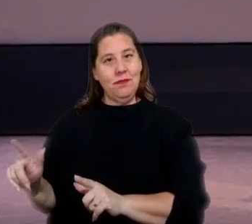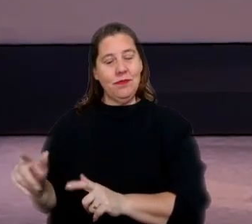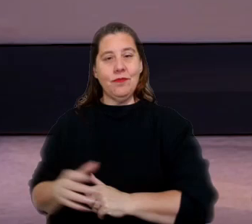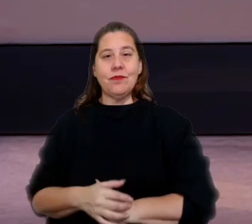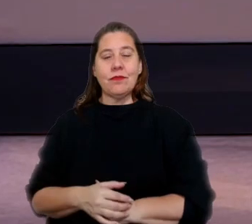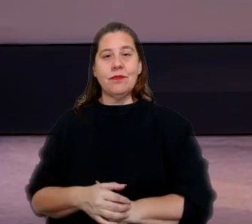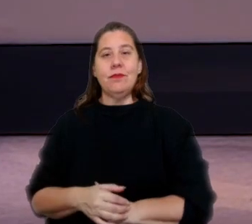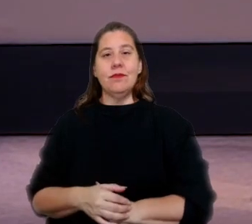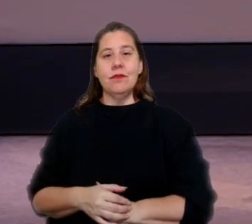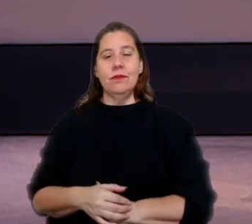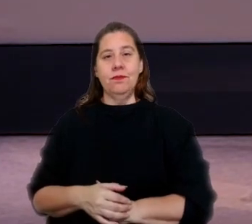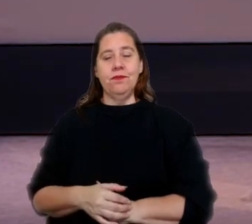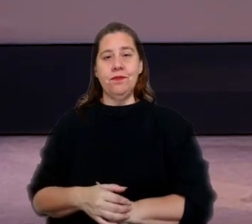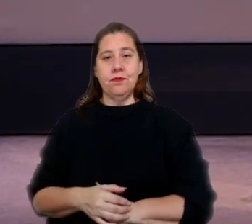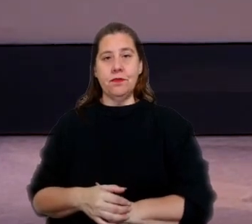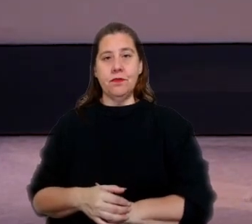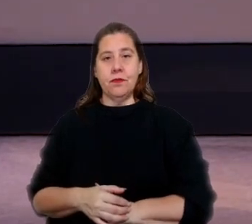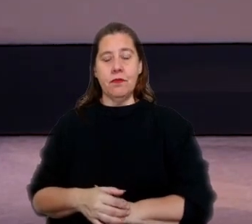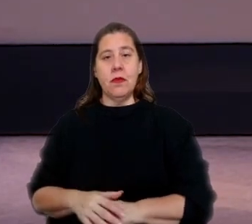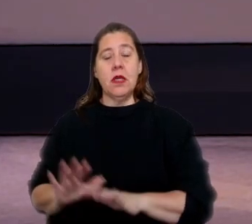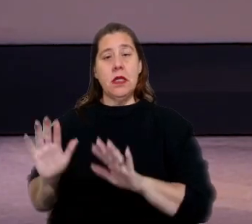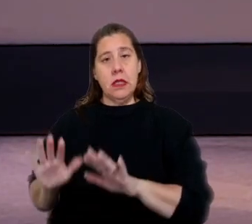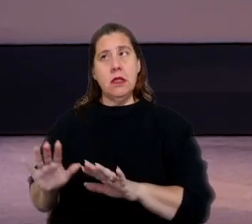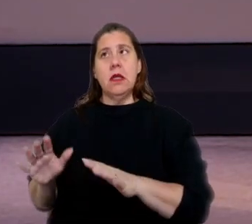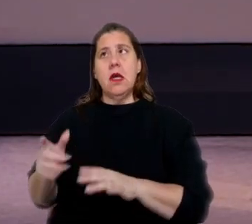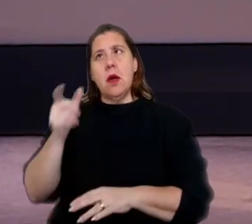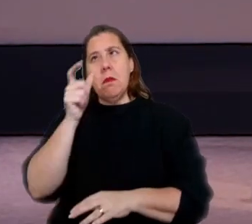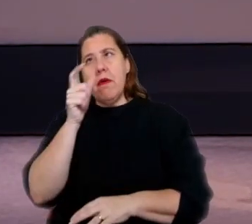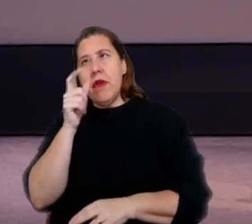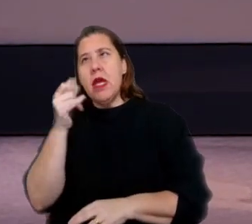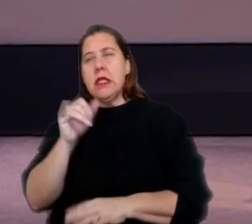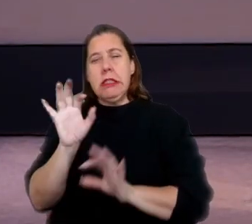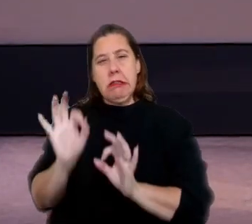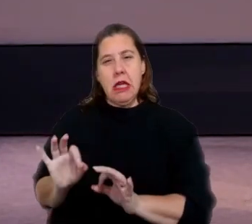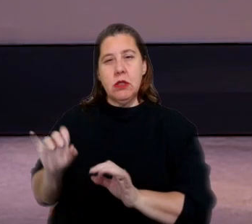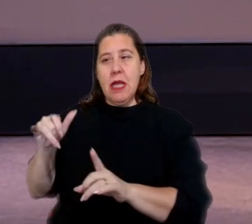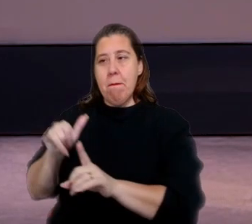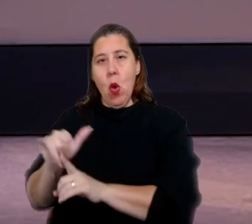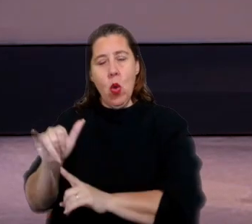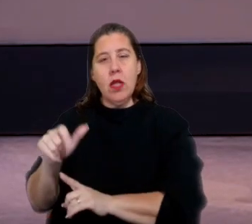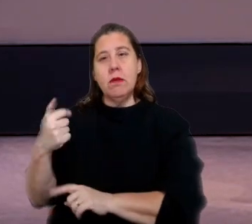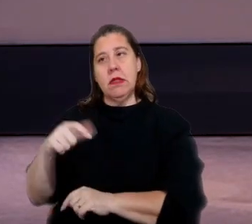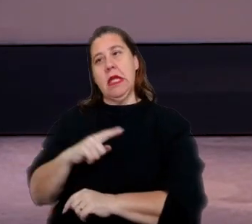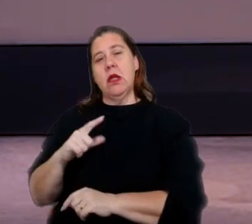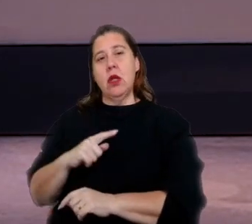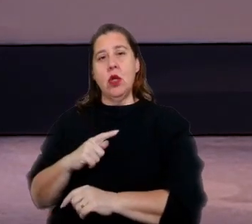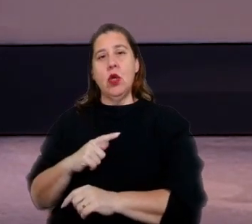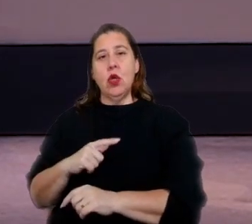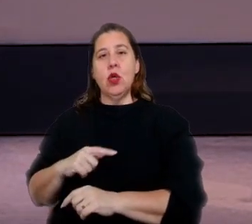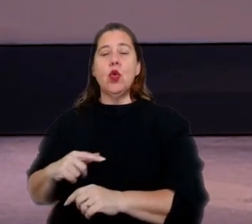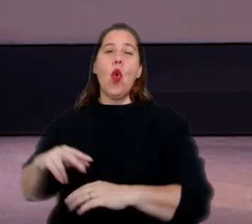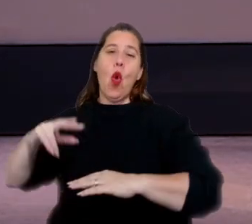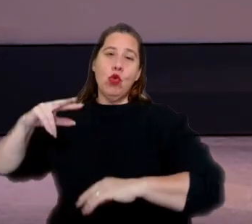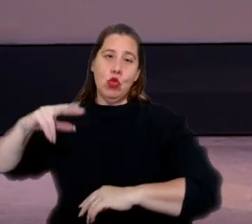nem era, não sei se era, bom, não importa. Para falar mais sobre isso, teria que estar no consultório, né? Senão vou inventar demais